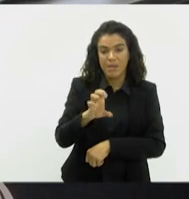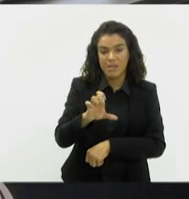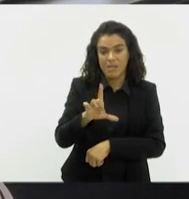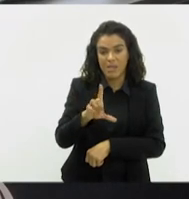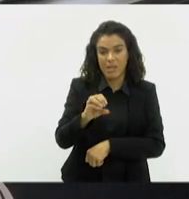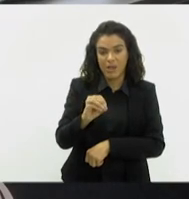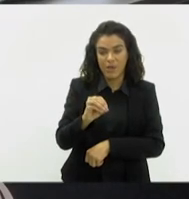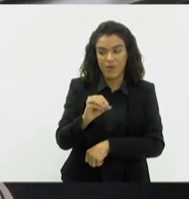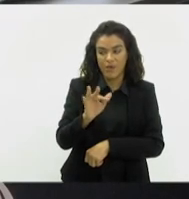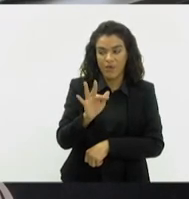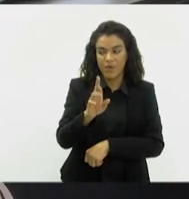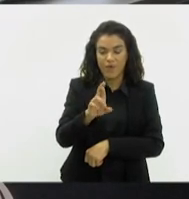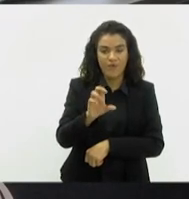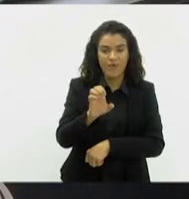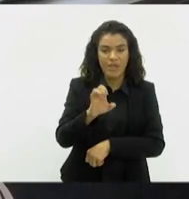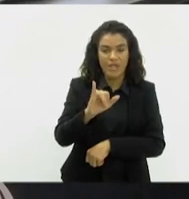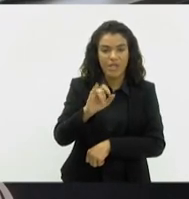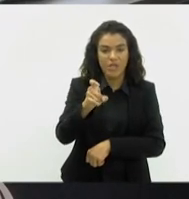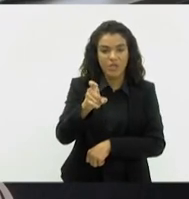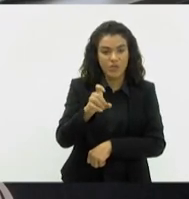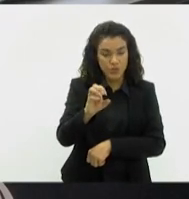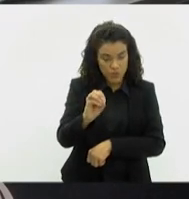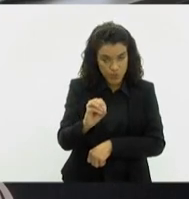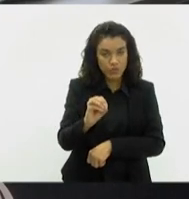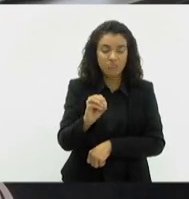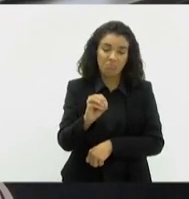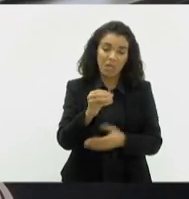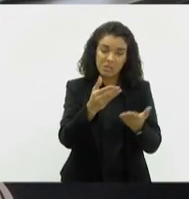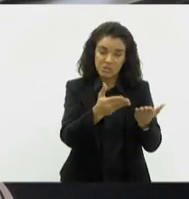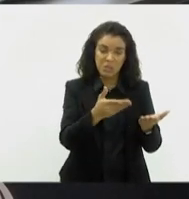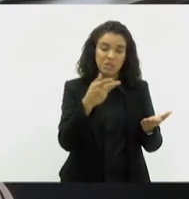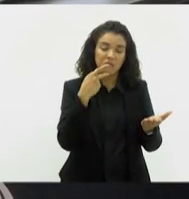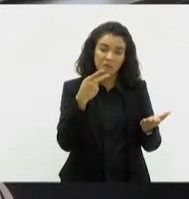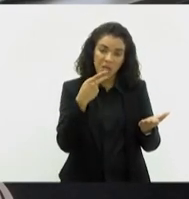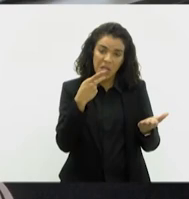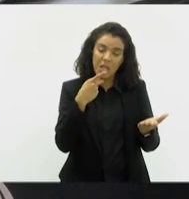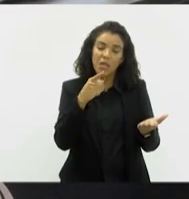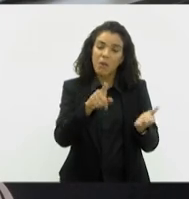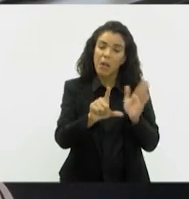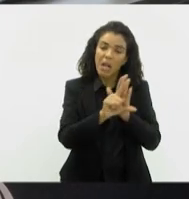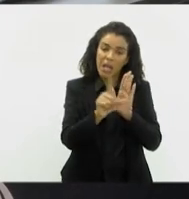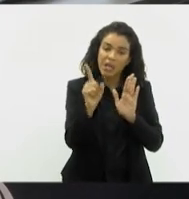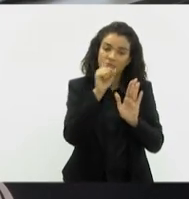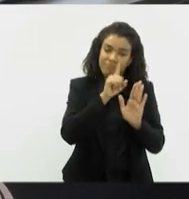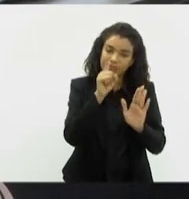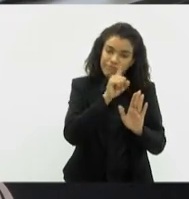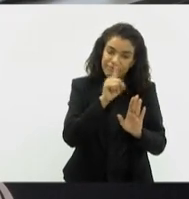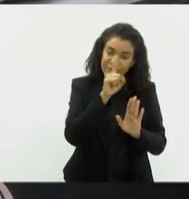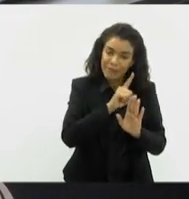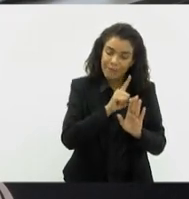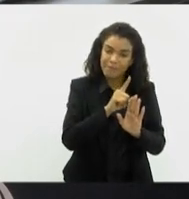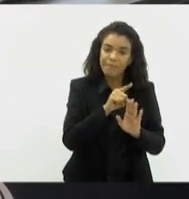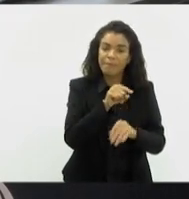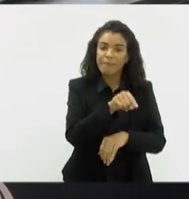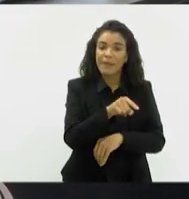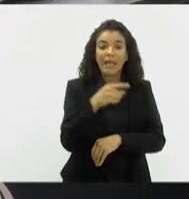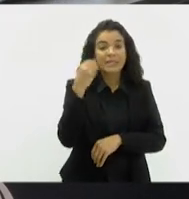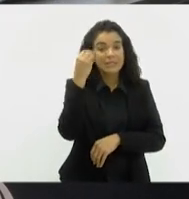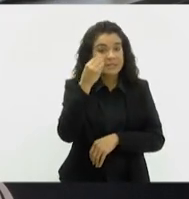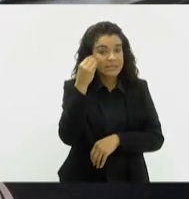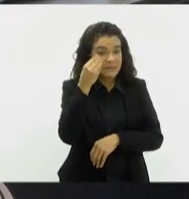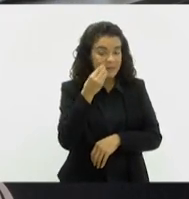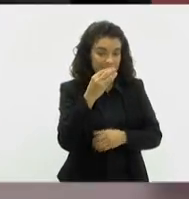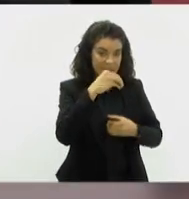é uma lei estadual. A senhora está dizendo que é uma lei que tem erros. Porque ela pressupõe a experiência